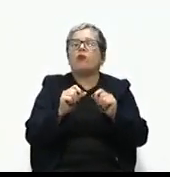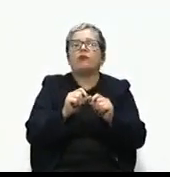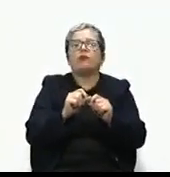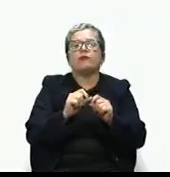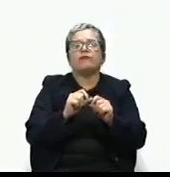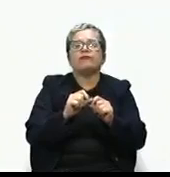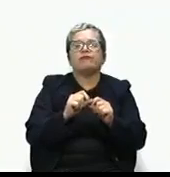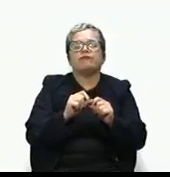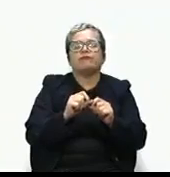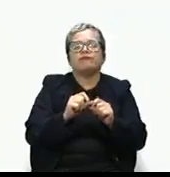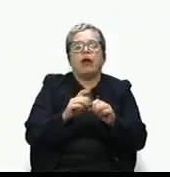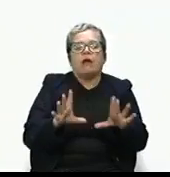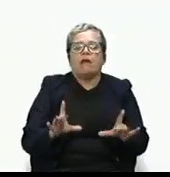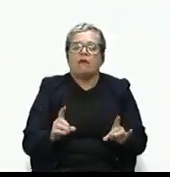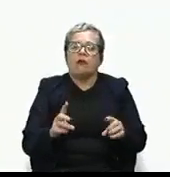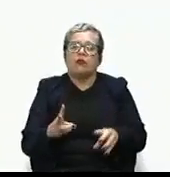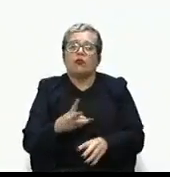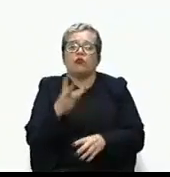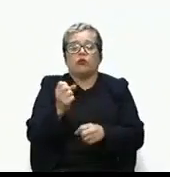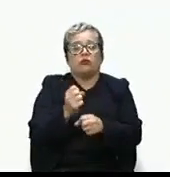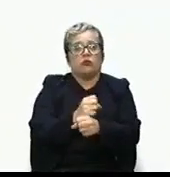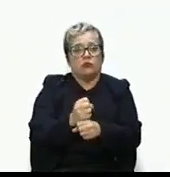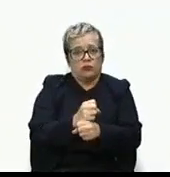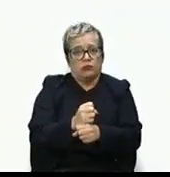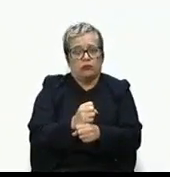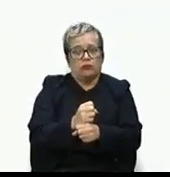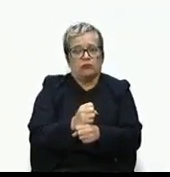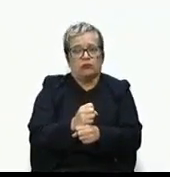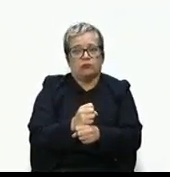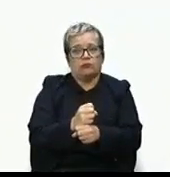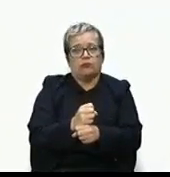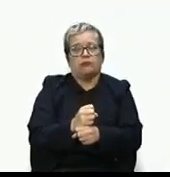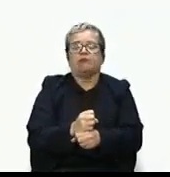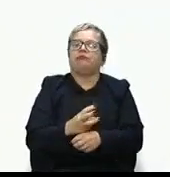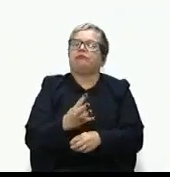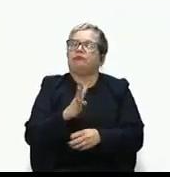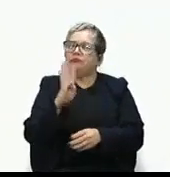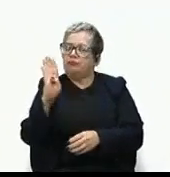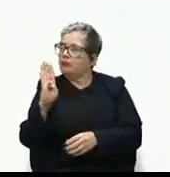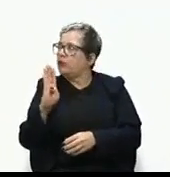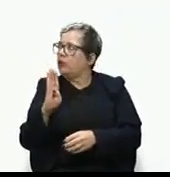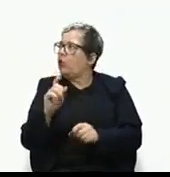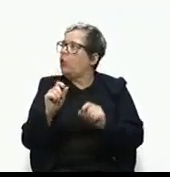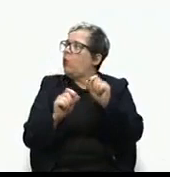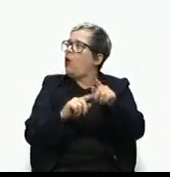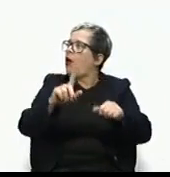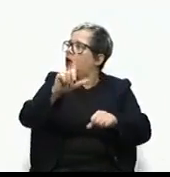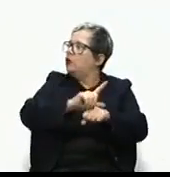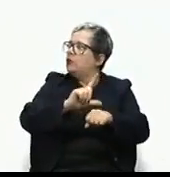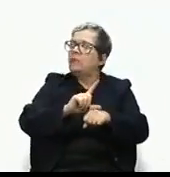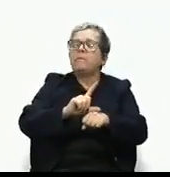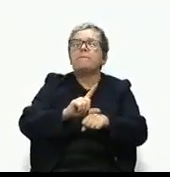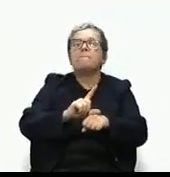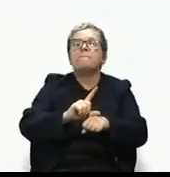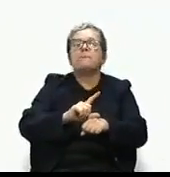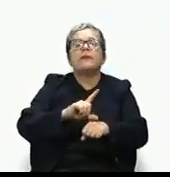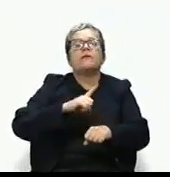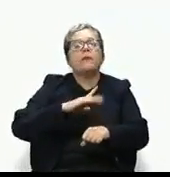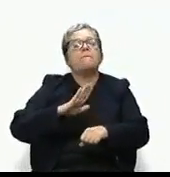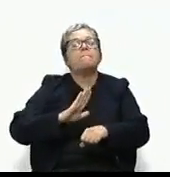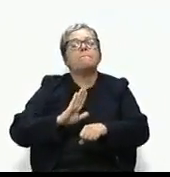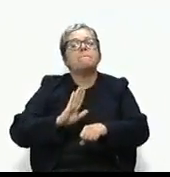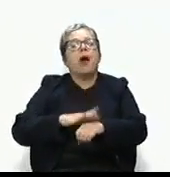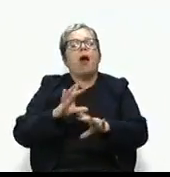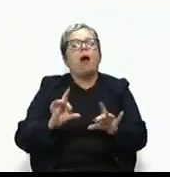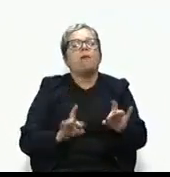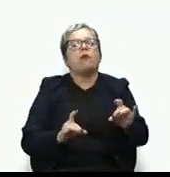faturamento da loja 2 no terceiro ano de funcionamento? Item B, Qual a loja apresentou o maior faturamento